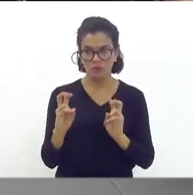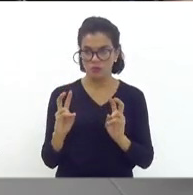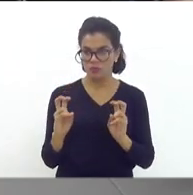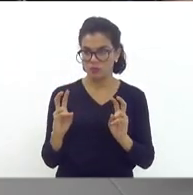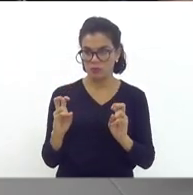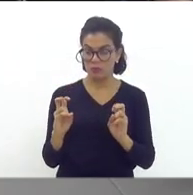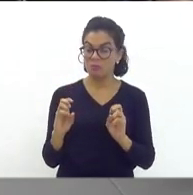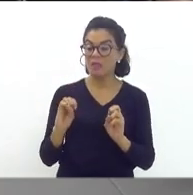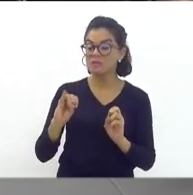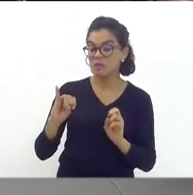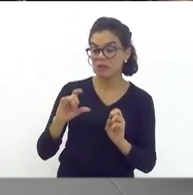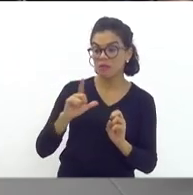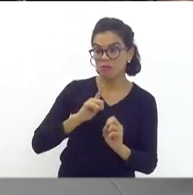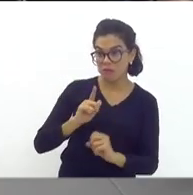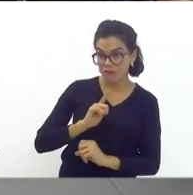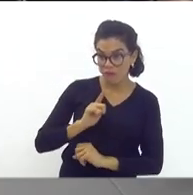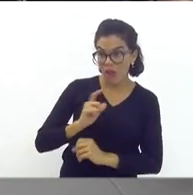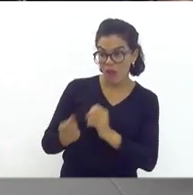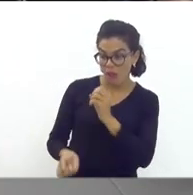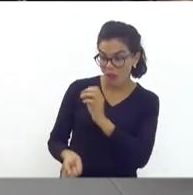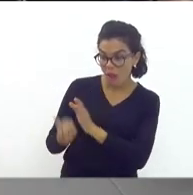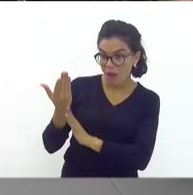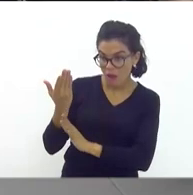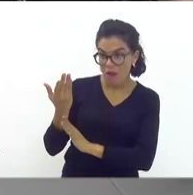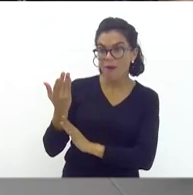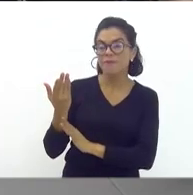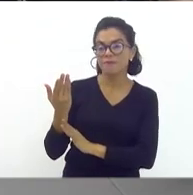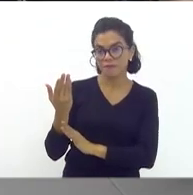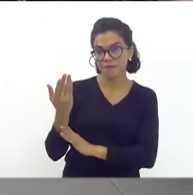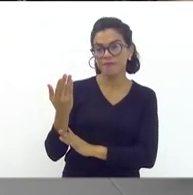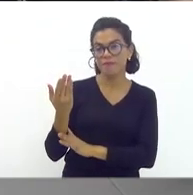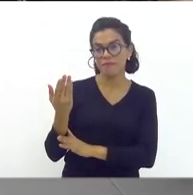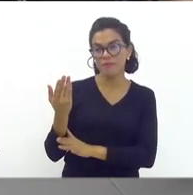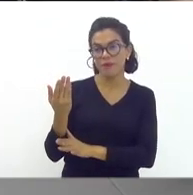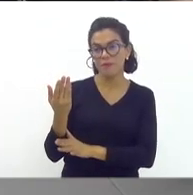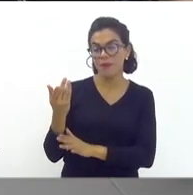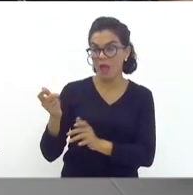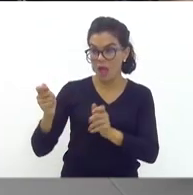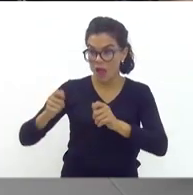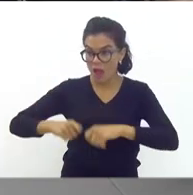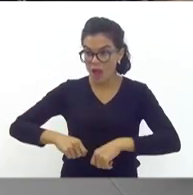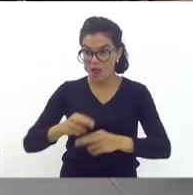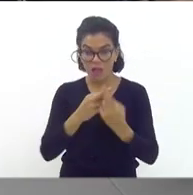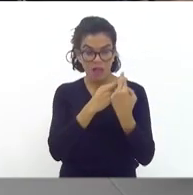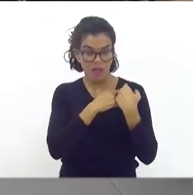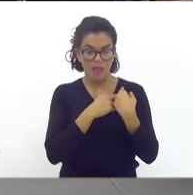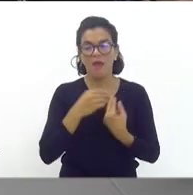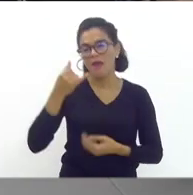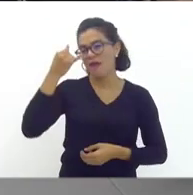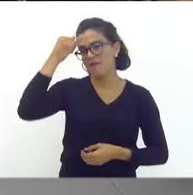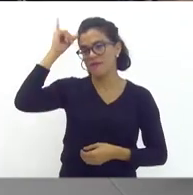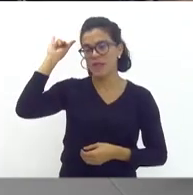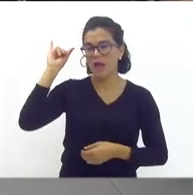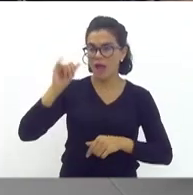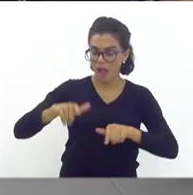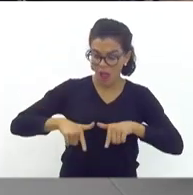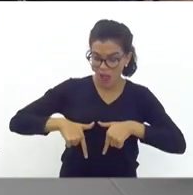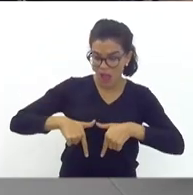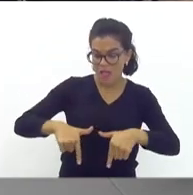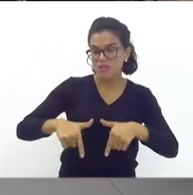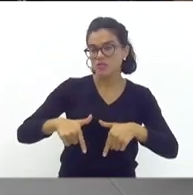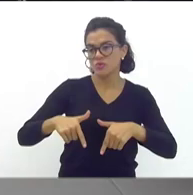tendo essa provocação A competência da agência evitar sim ações